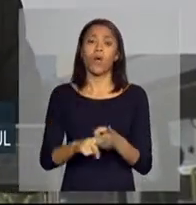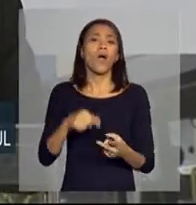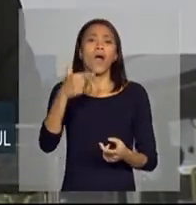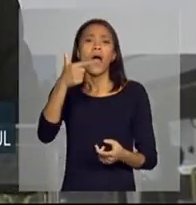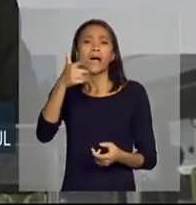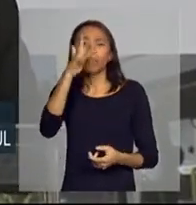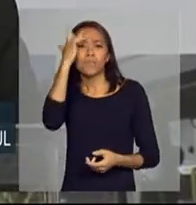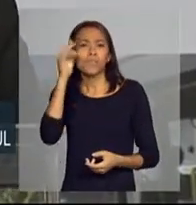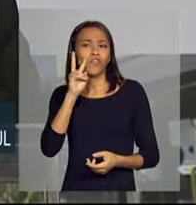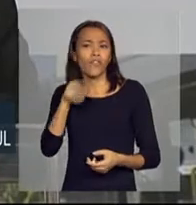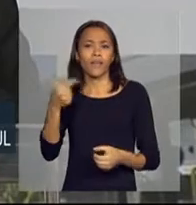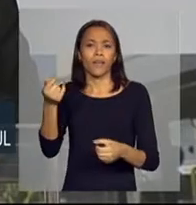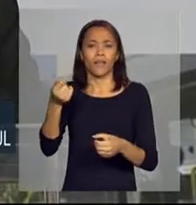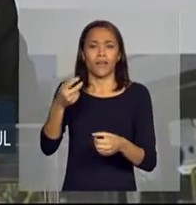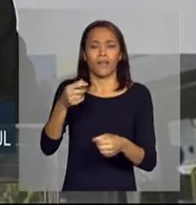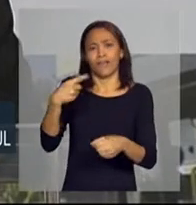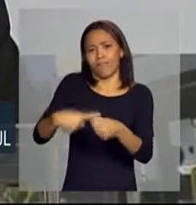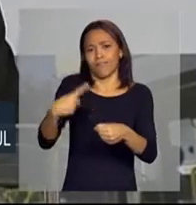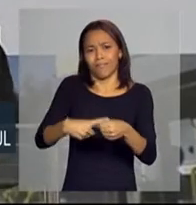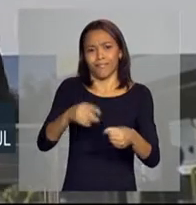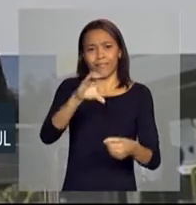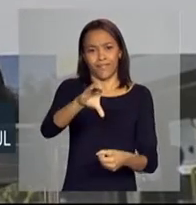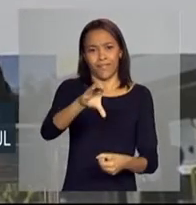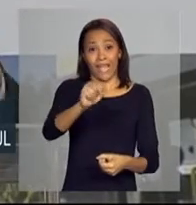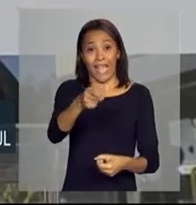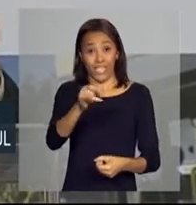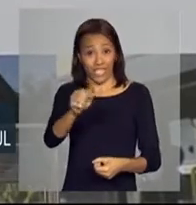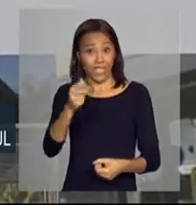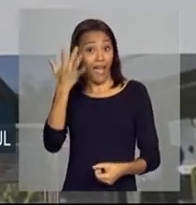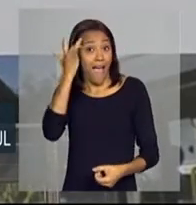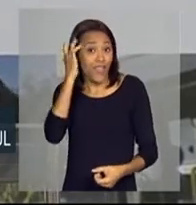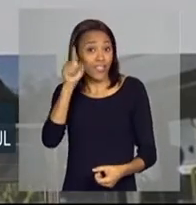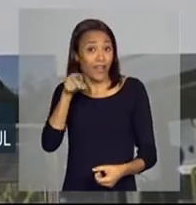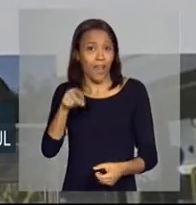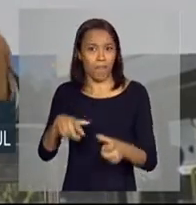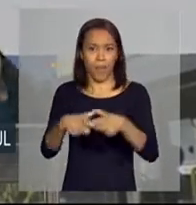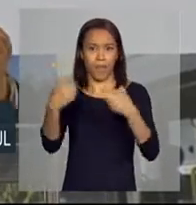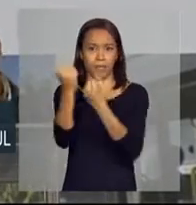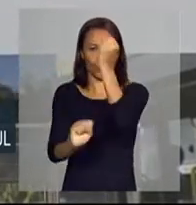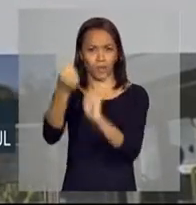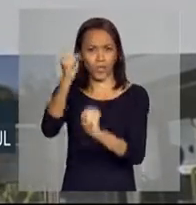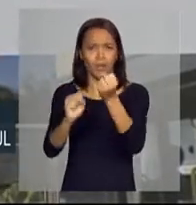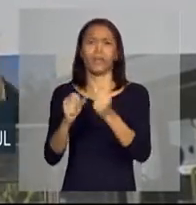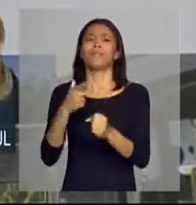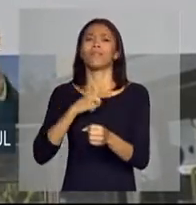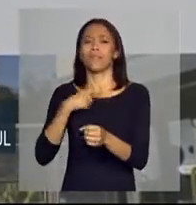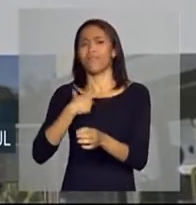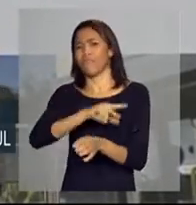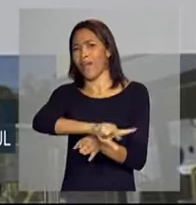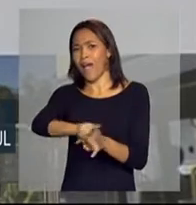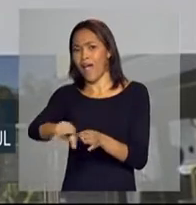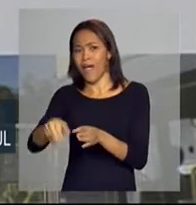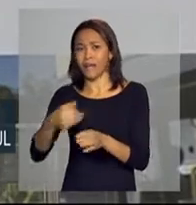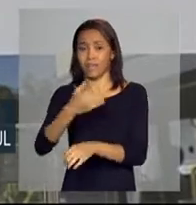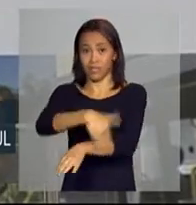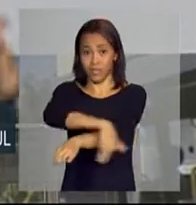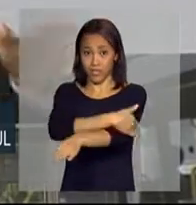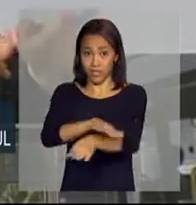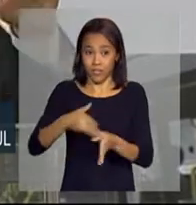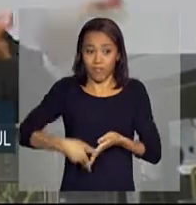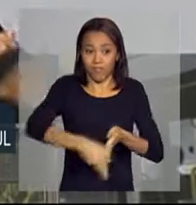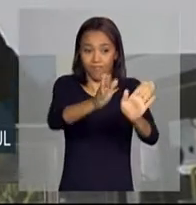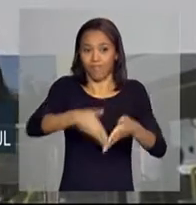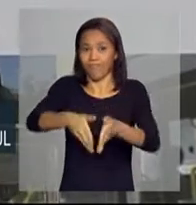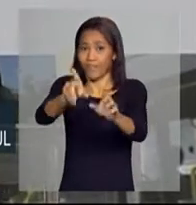olha para Caxias, acha que Caxias é industrial e não sabe que Caxias tem muita estrada vicinal e tem agricultura familiar. Eu